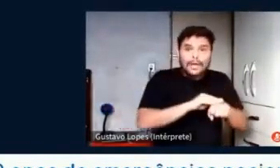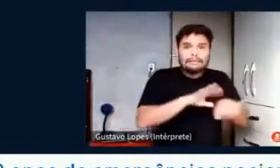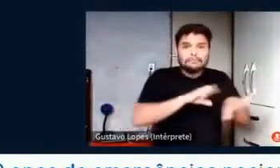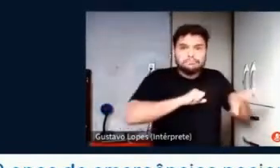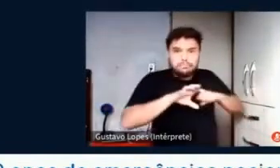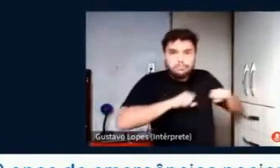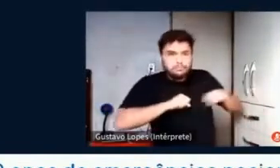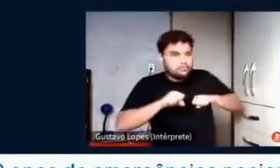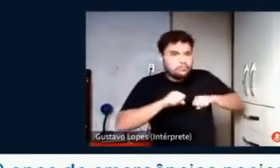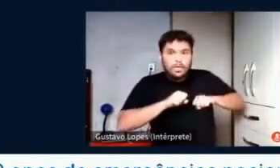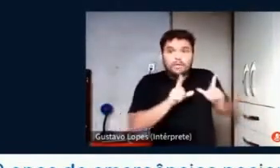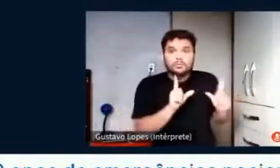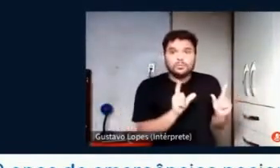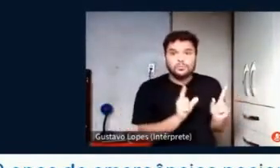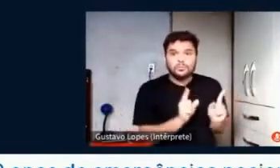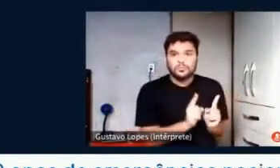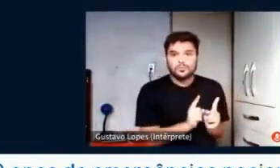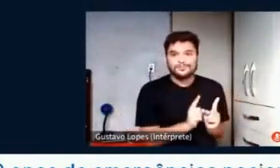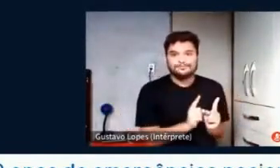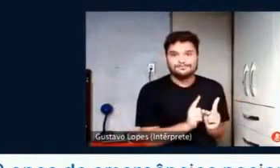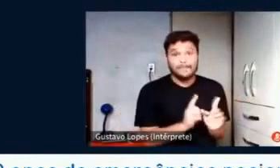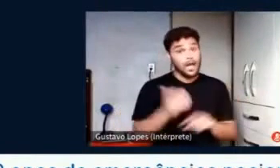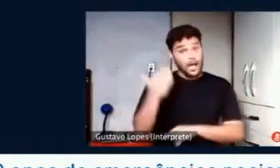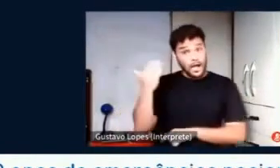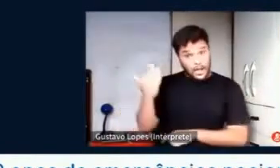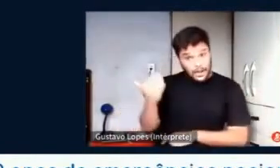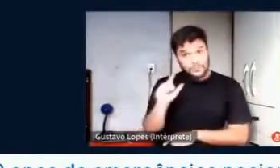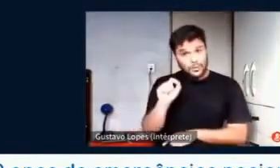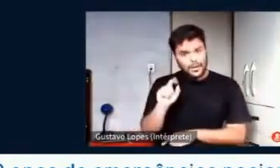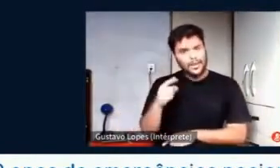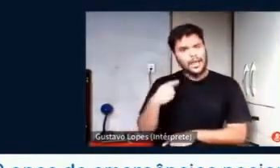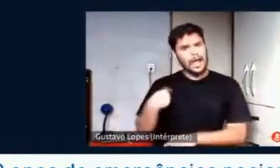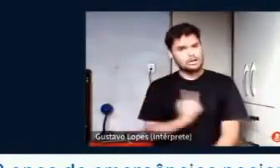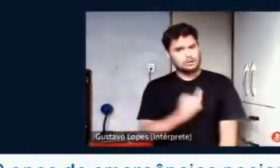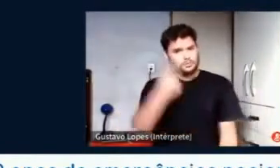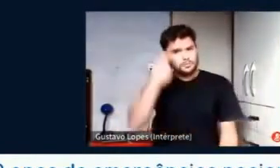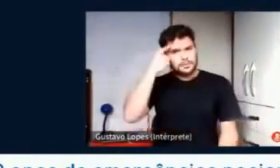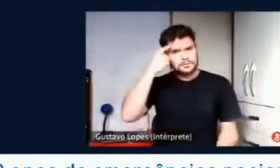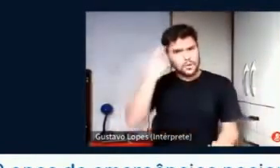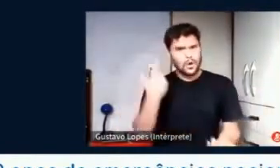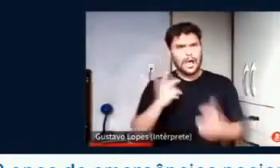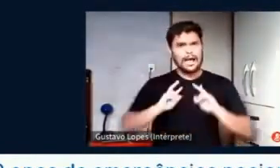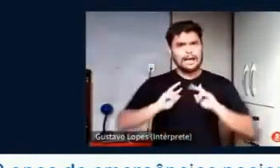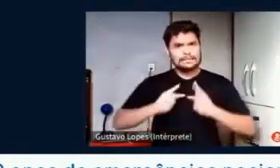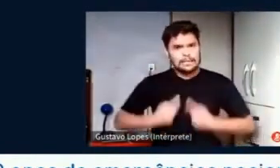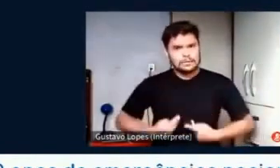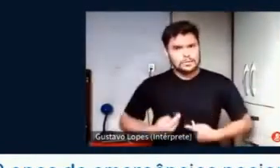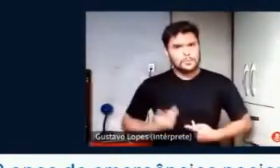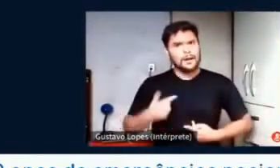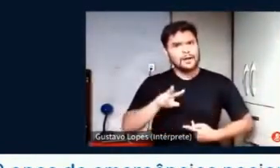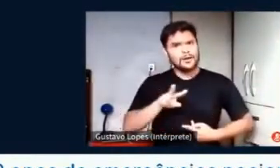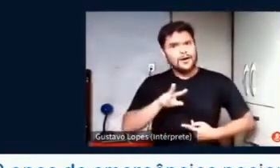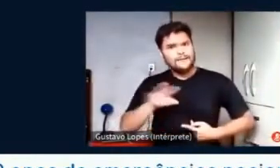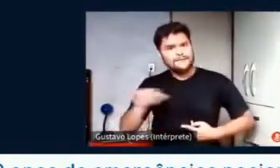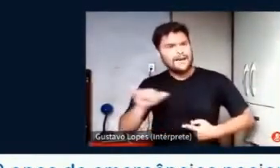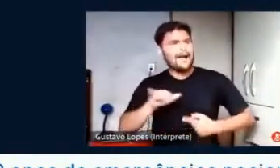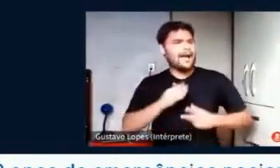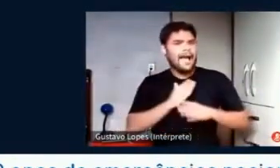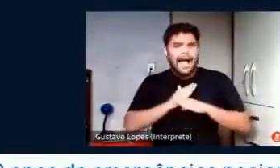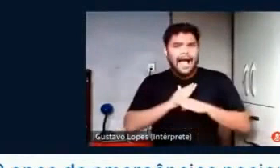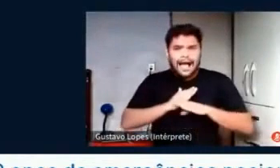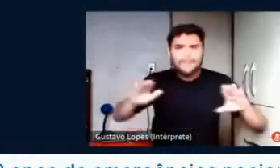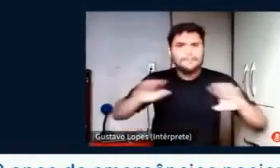diminuindo significativamente. Teve uma época que nós achávamos, como seres humanos, que nós iríamos eliminar, conseguir acabar